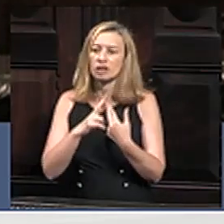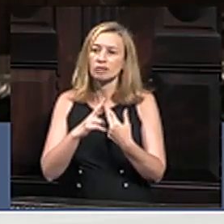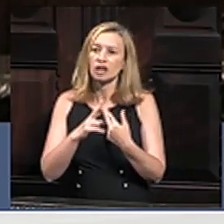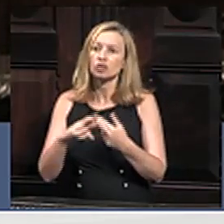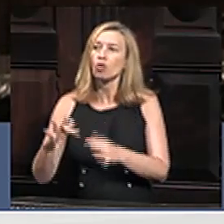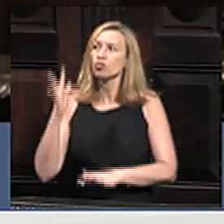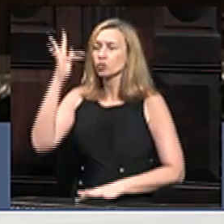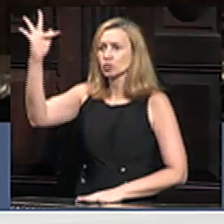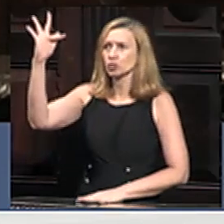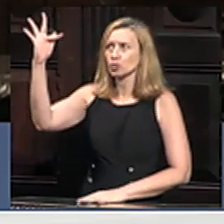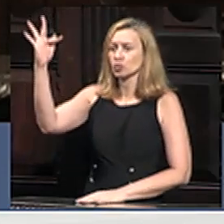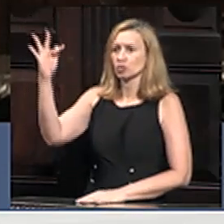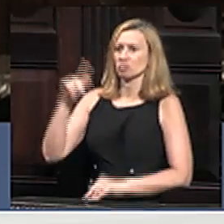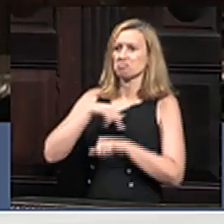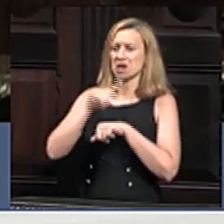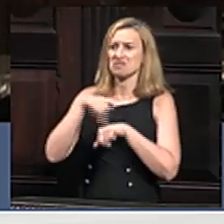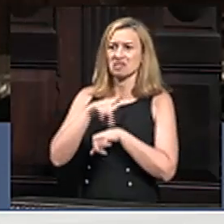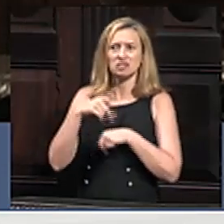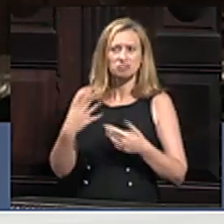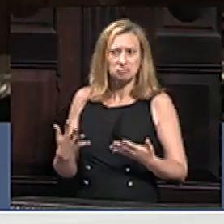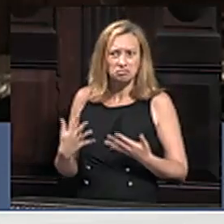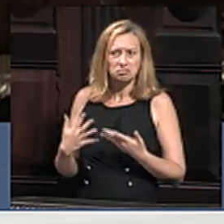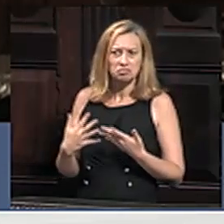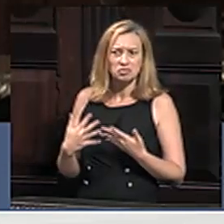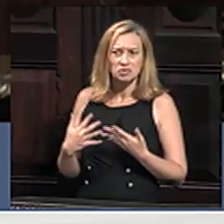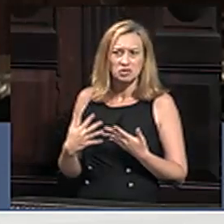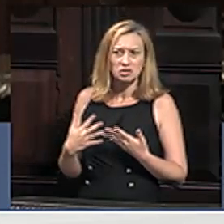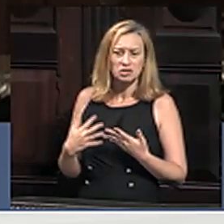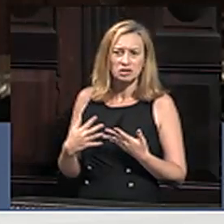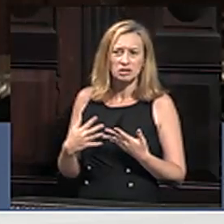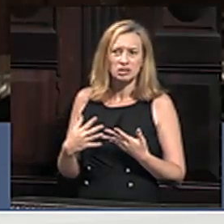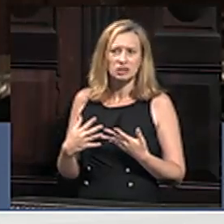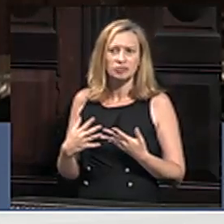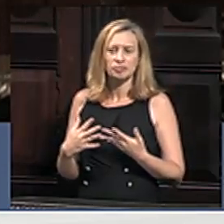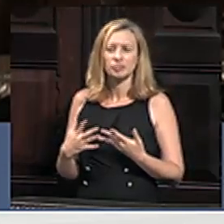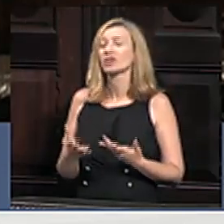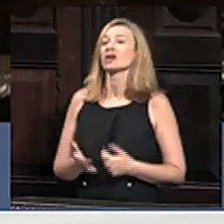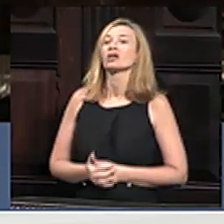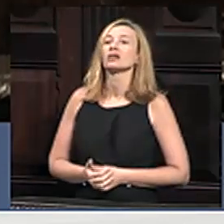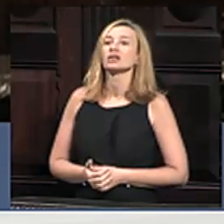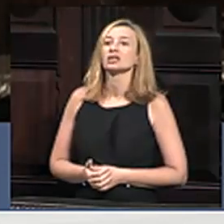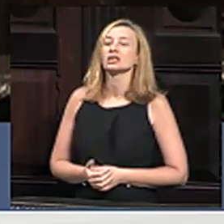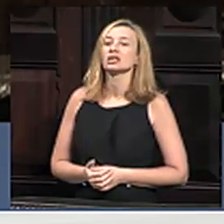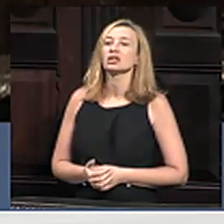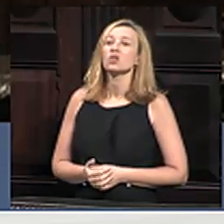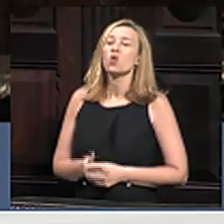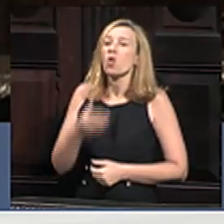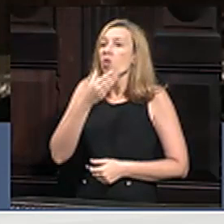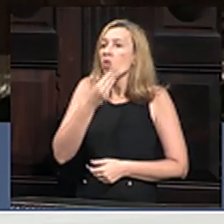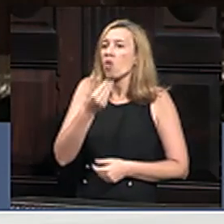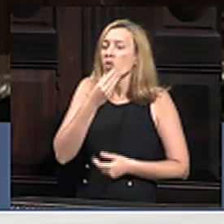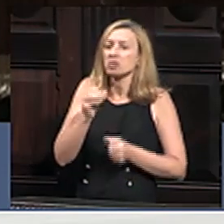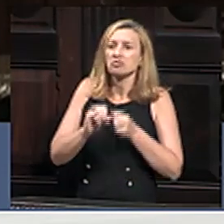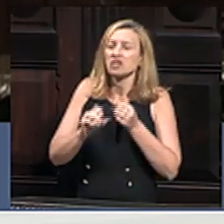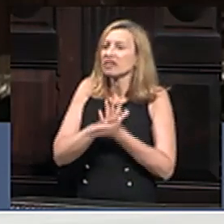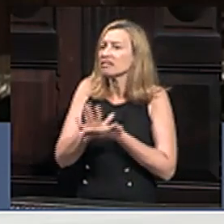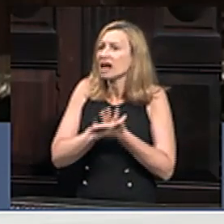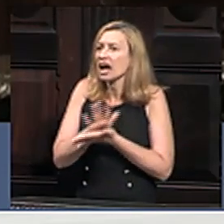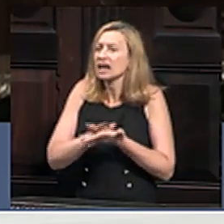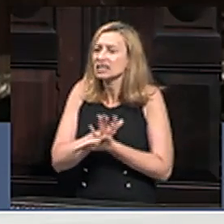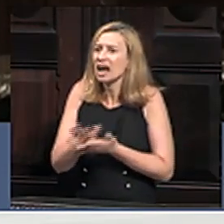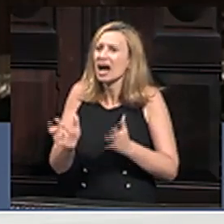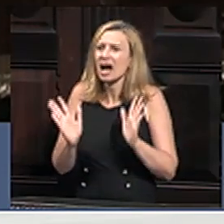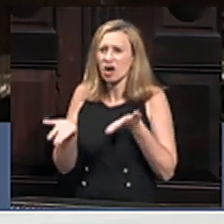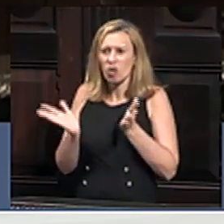futuro do país. Eles que já se demonstraram completamente irresponsáveis, eles